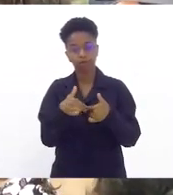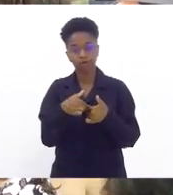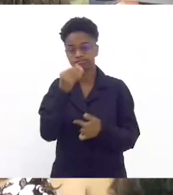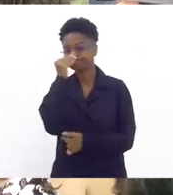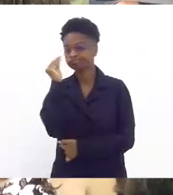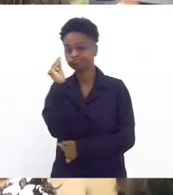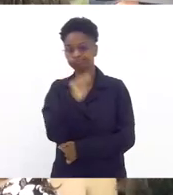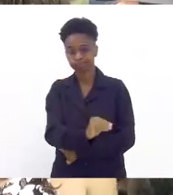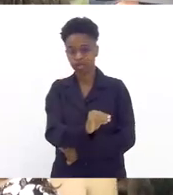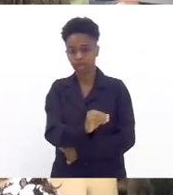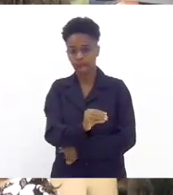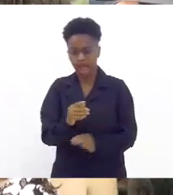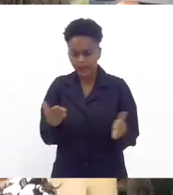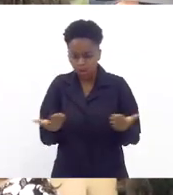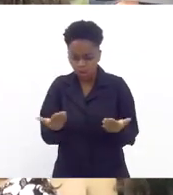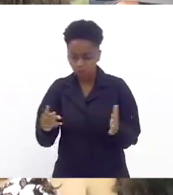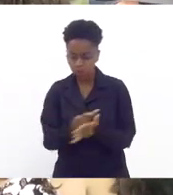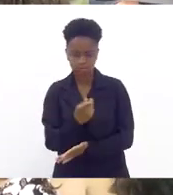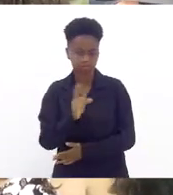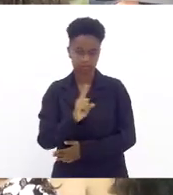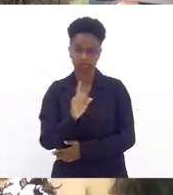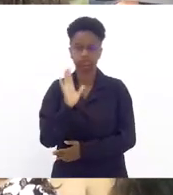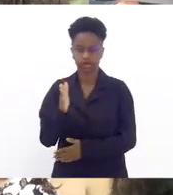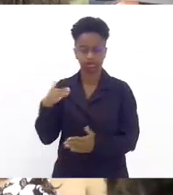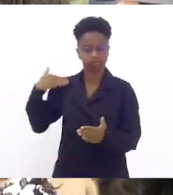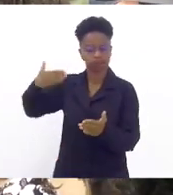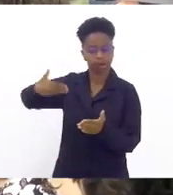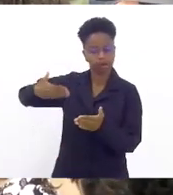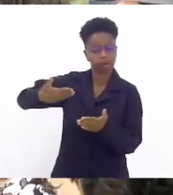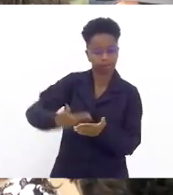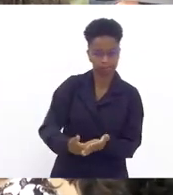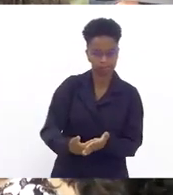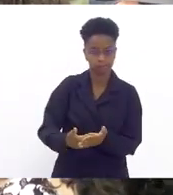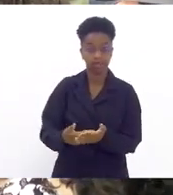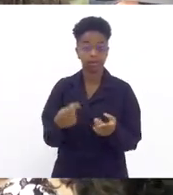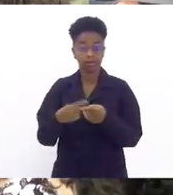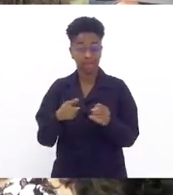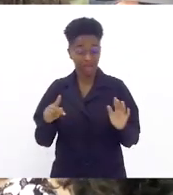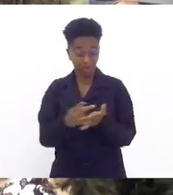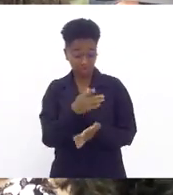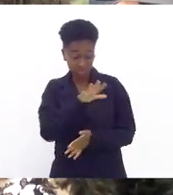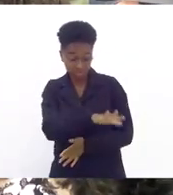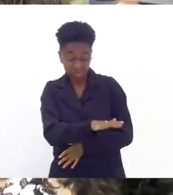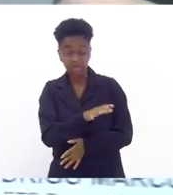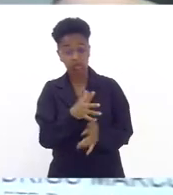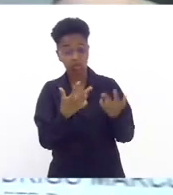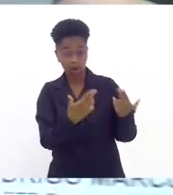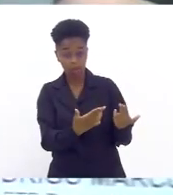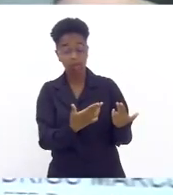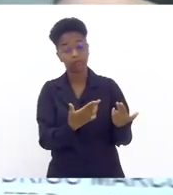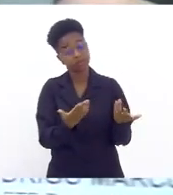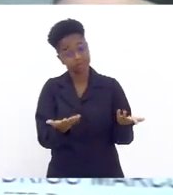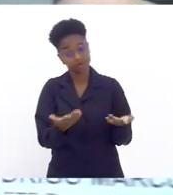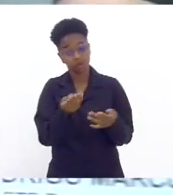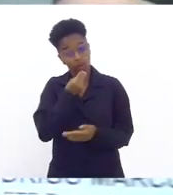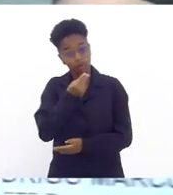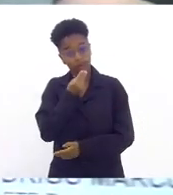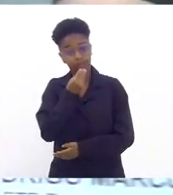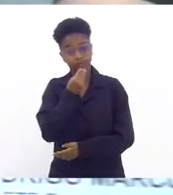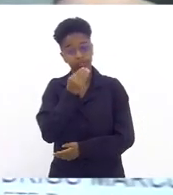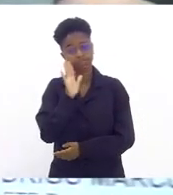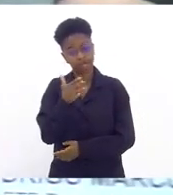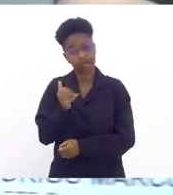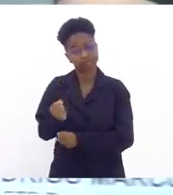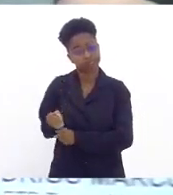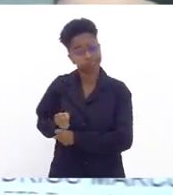descaso que não é de hoje né para chegar naquelas condições evidentemente que se